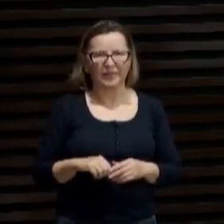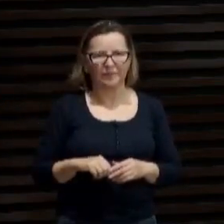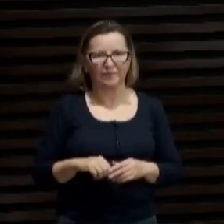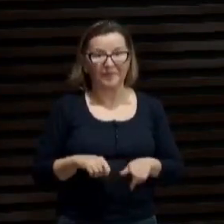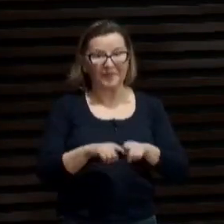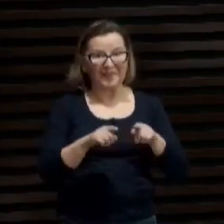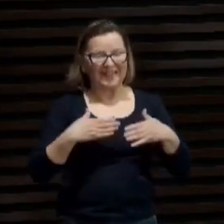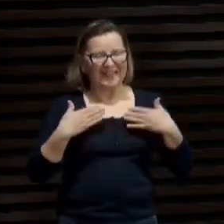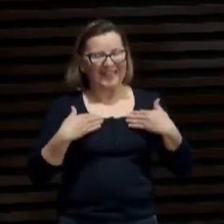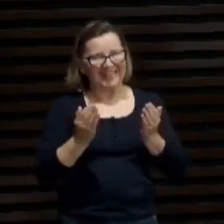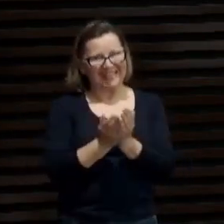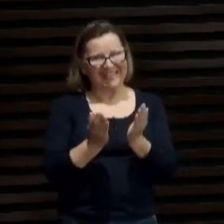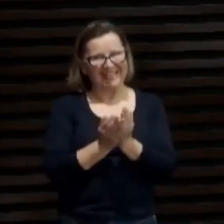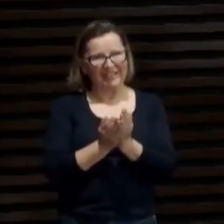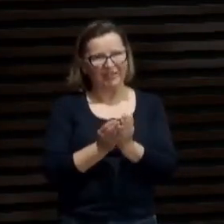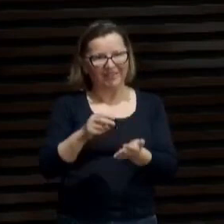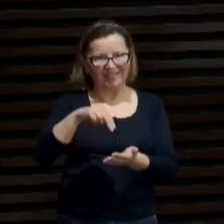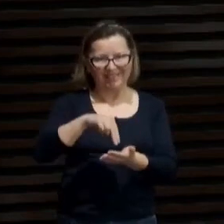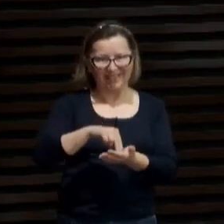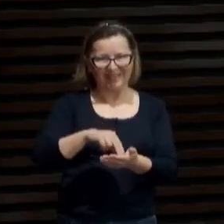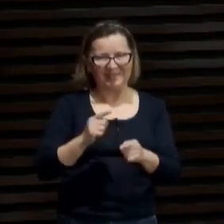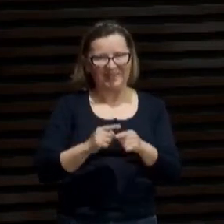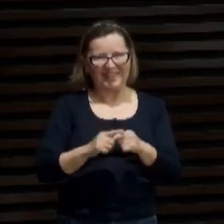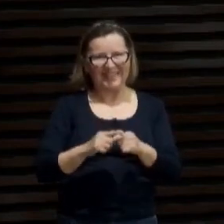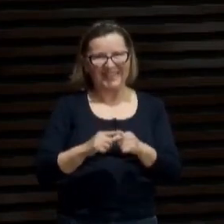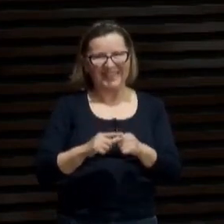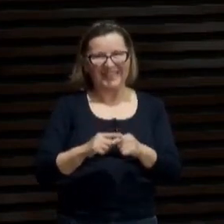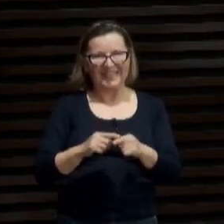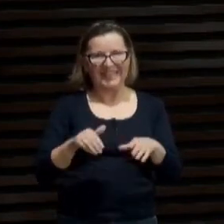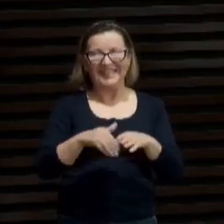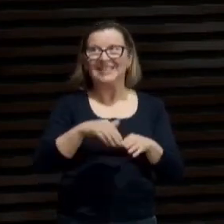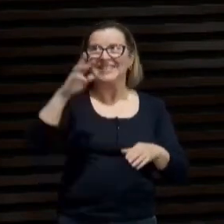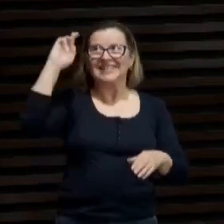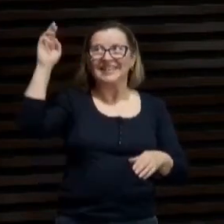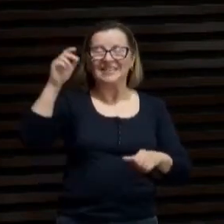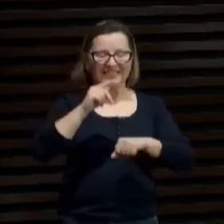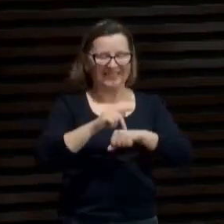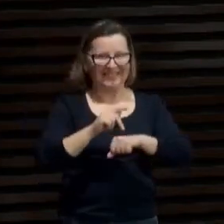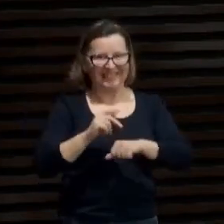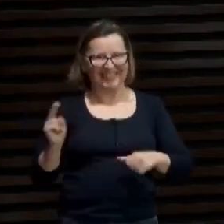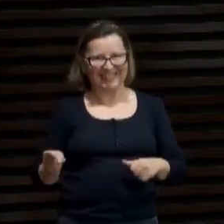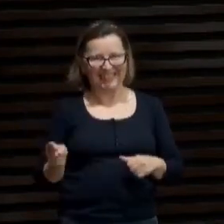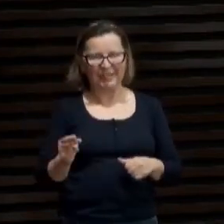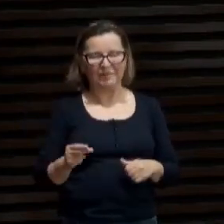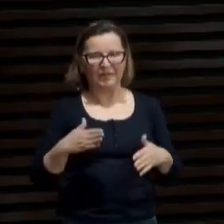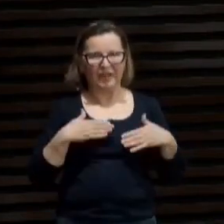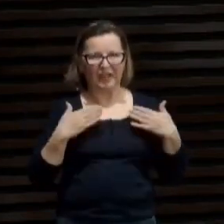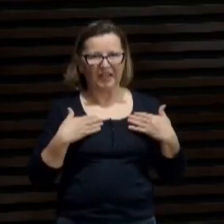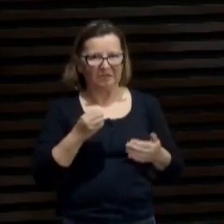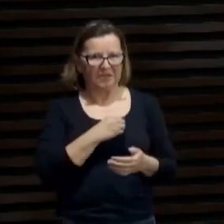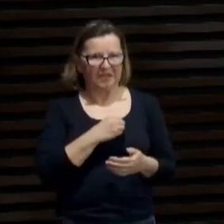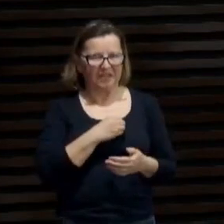Mas a alegria do crente, meus irmãos, é firme, porque ela é no Senhor, a rocha eterna. A alegria do ímpio tem prazo